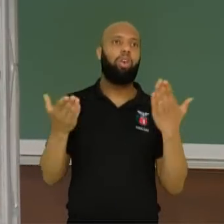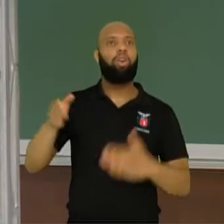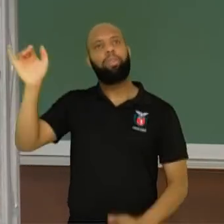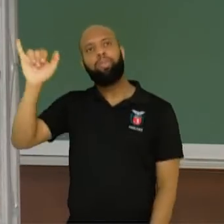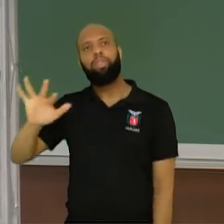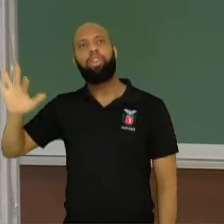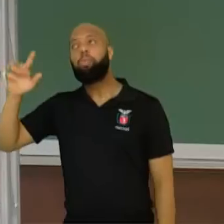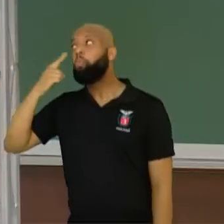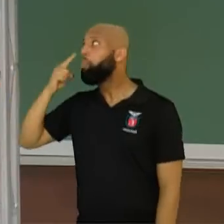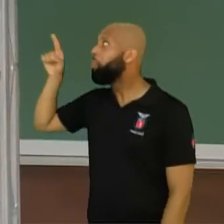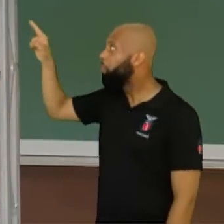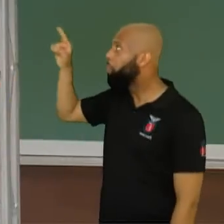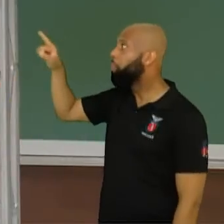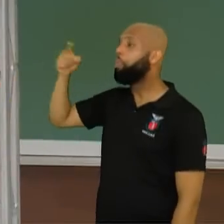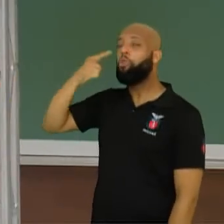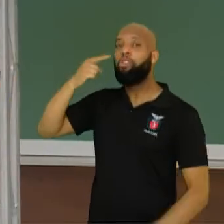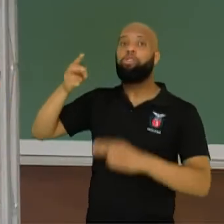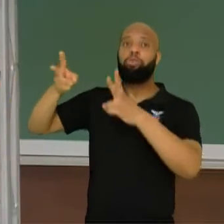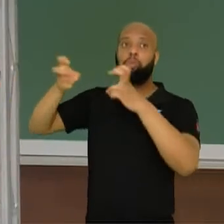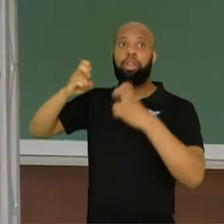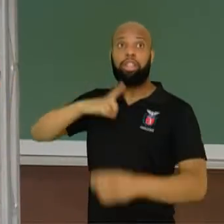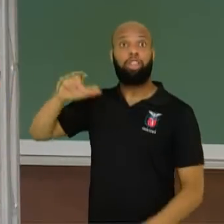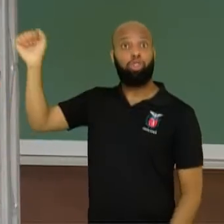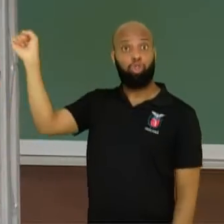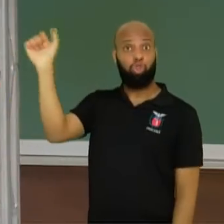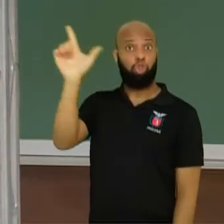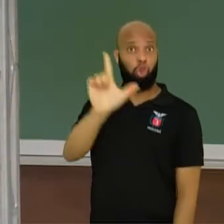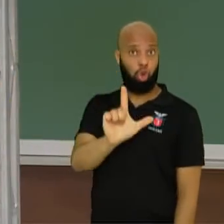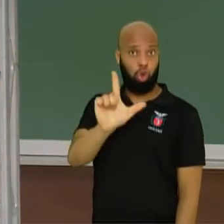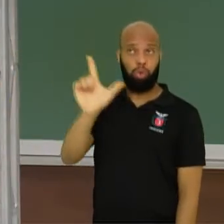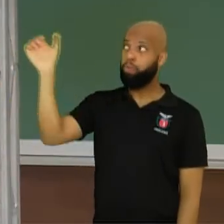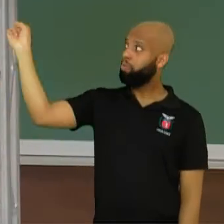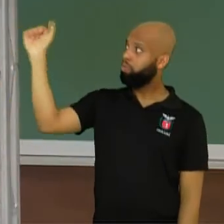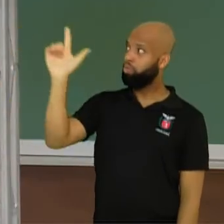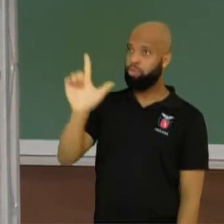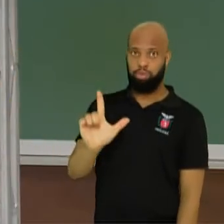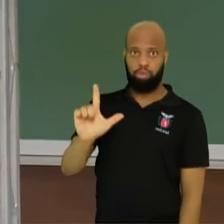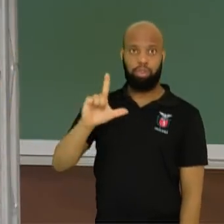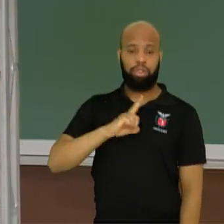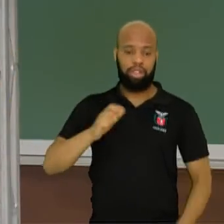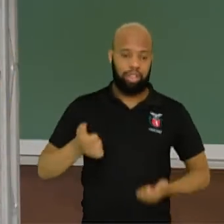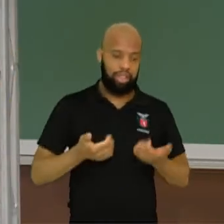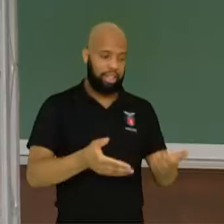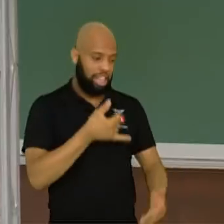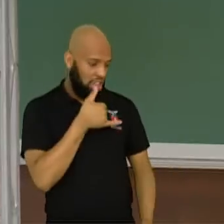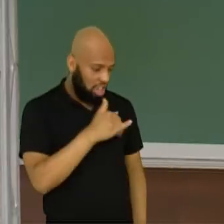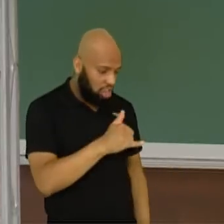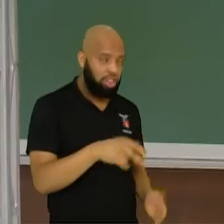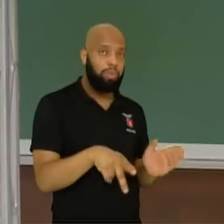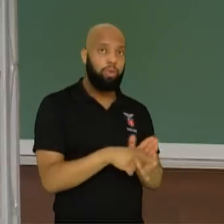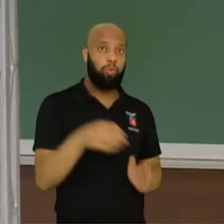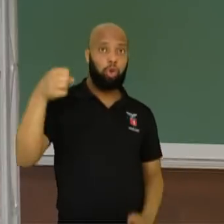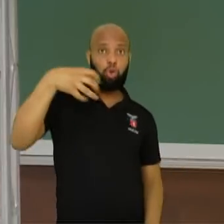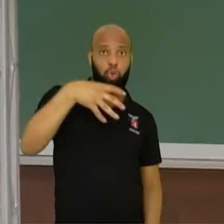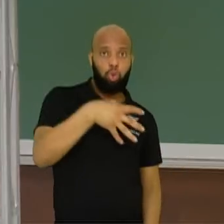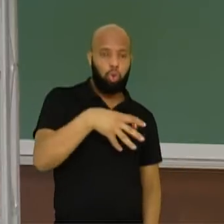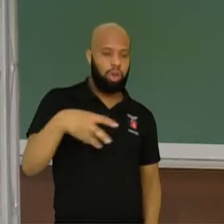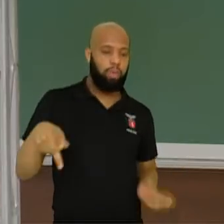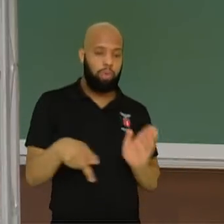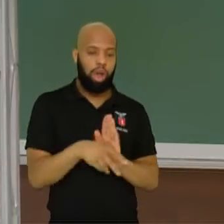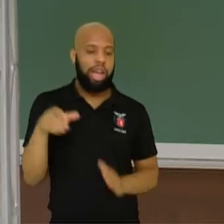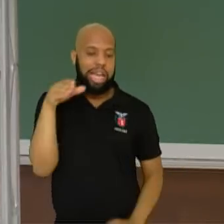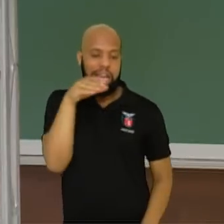aquíferos, as águas subterrâneas. E outra parte vai voltar para os rios, para os lagos e para os